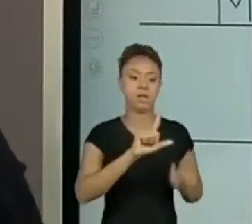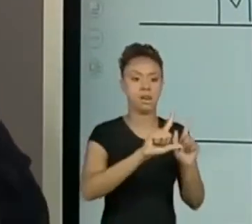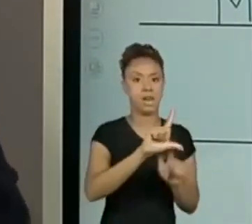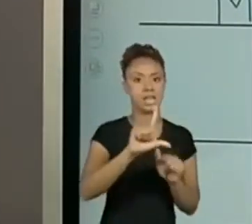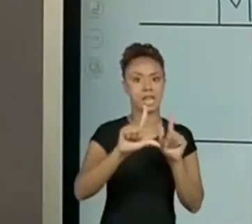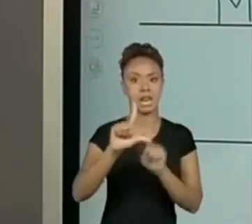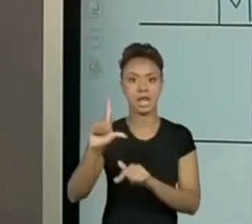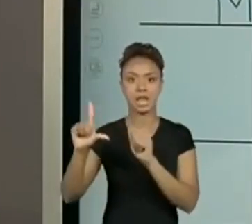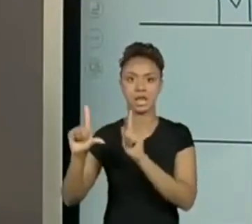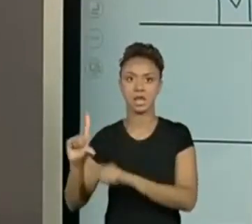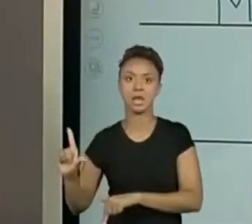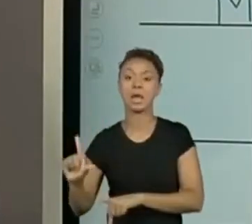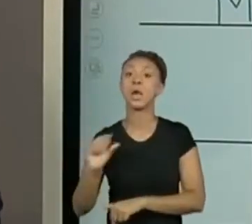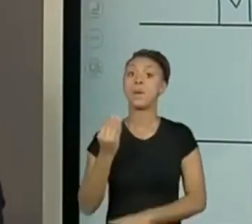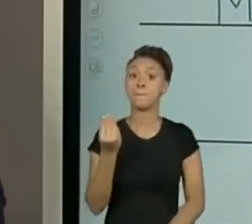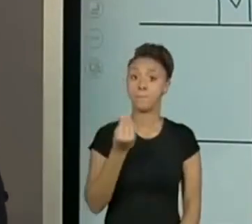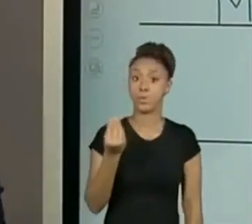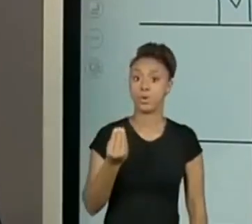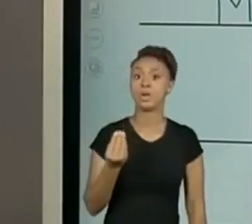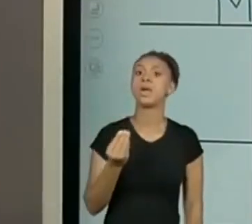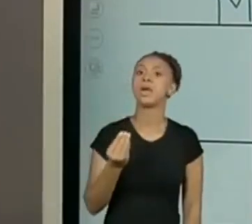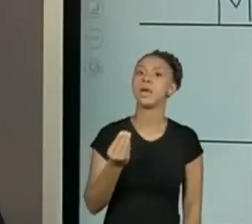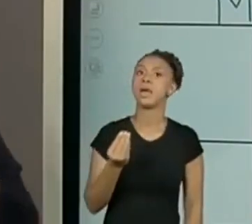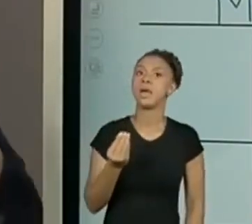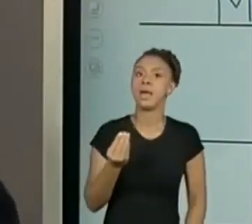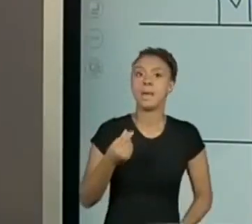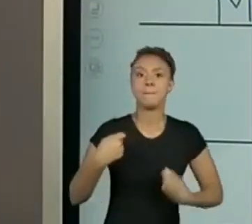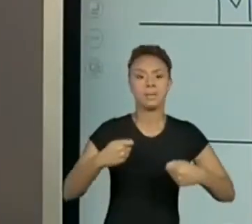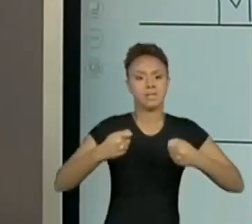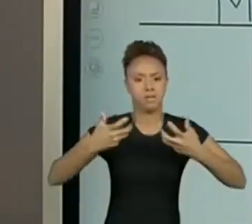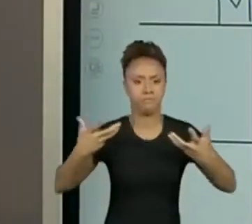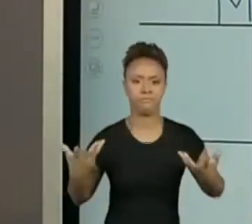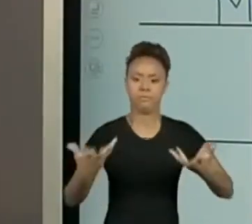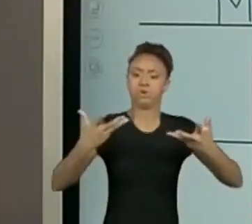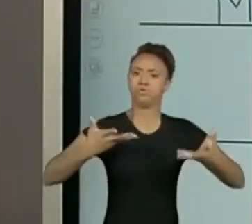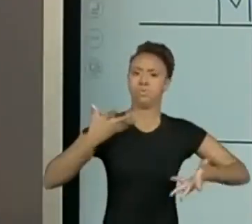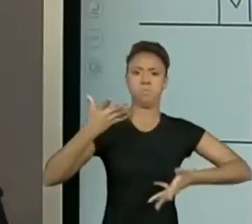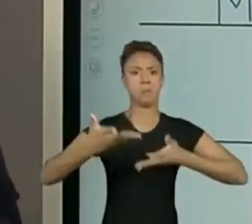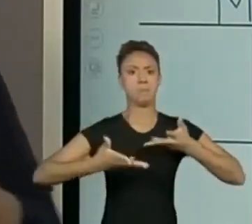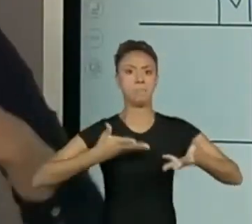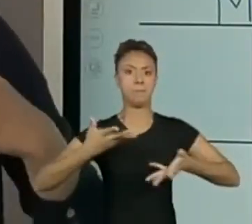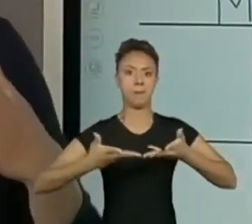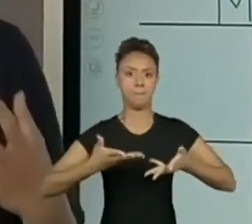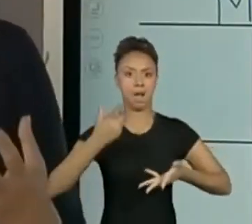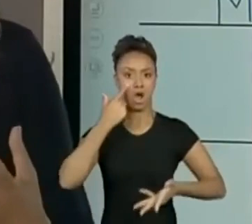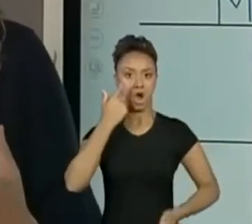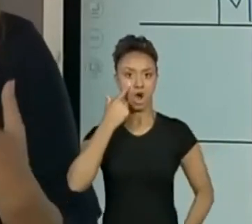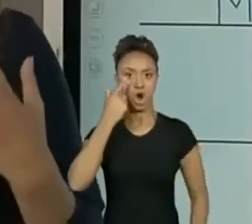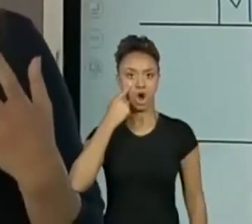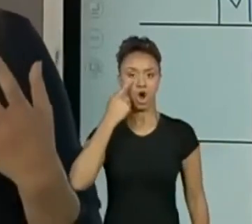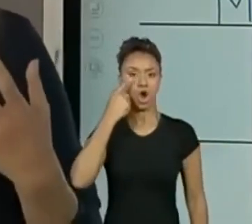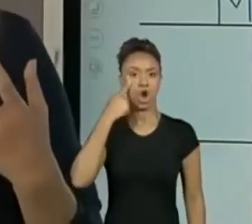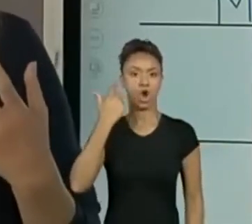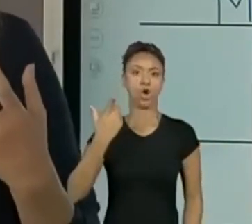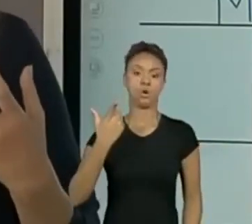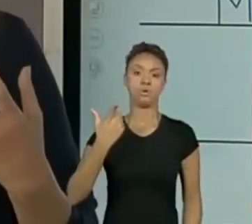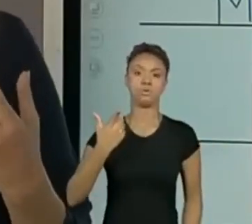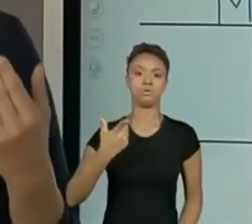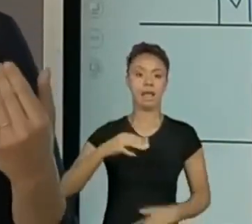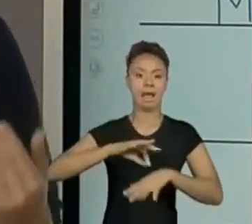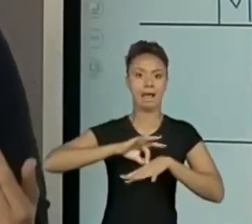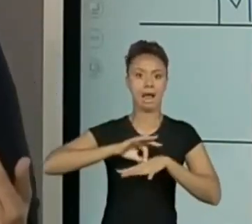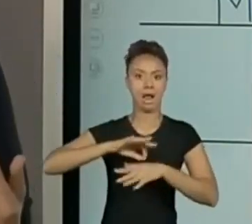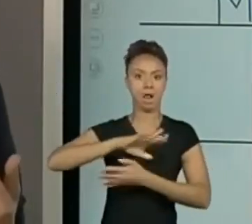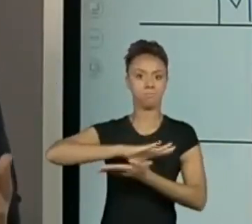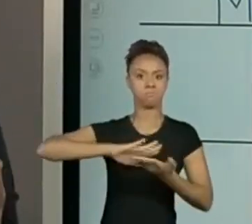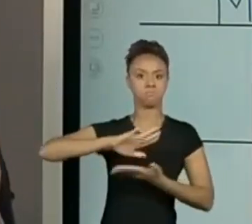porque esse almôndegas é para dar água na boca, para falar almôndegas. Fala junto com a professora Kelly. Almôndegas. Almôndegas.